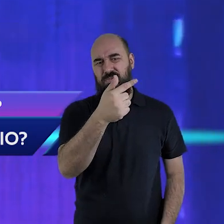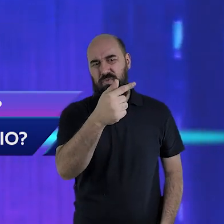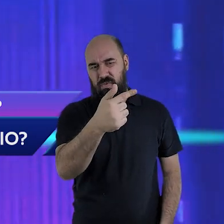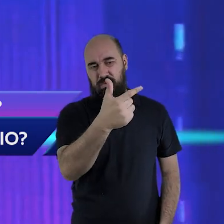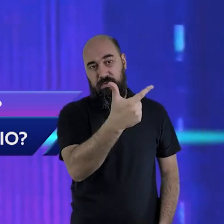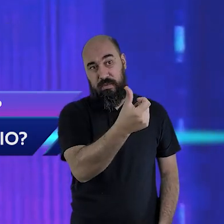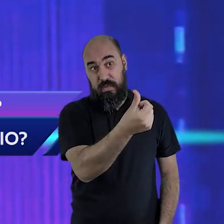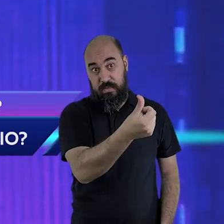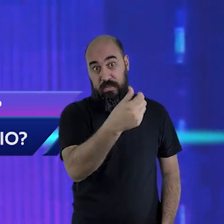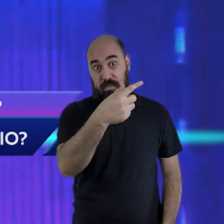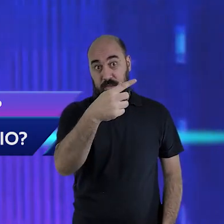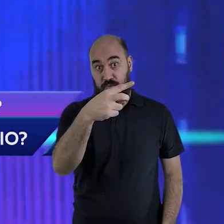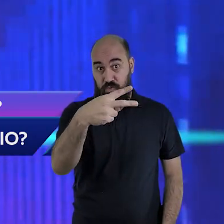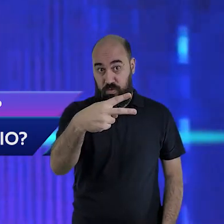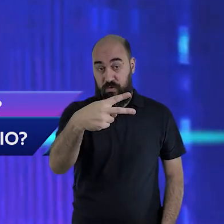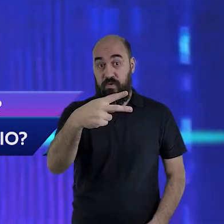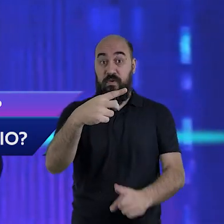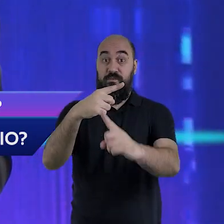7 são